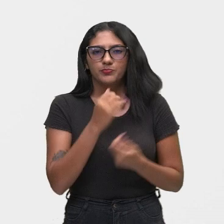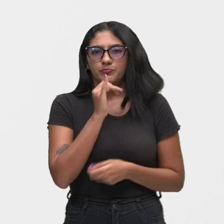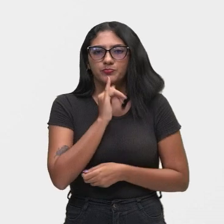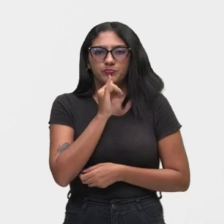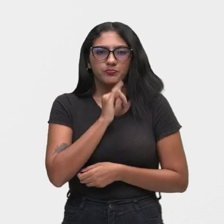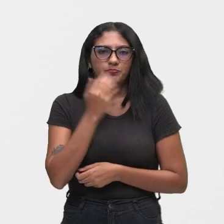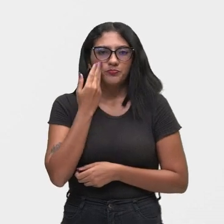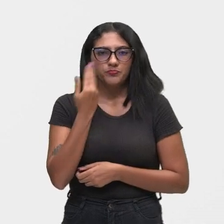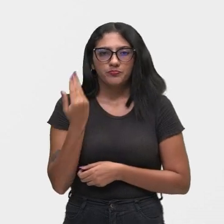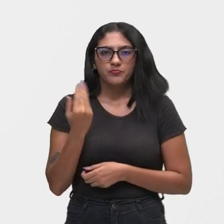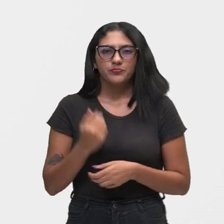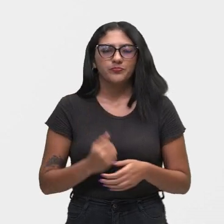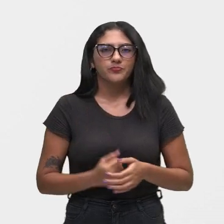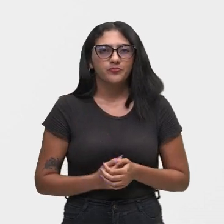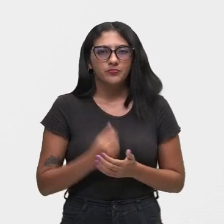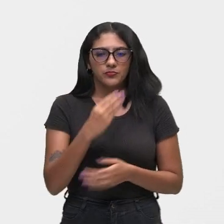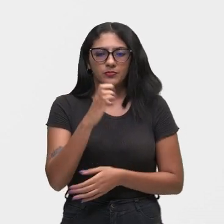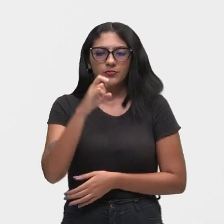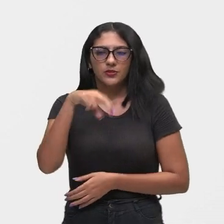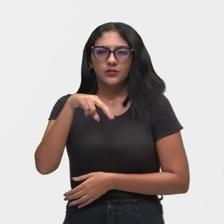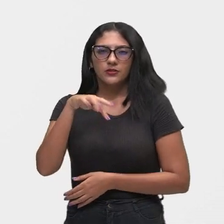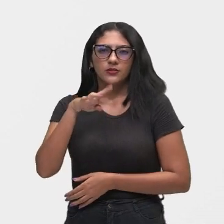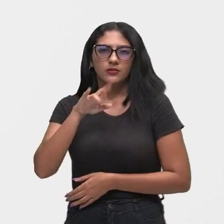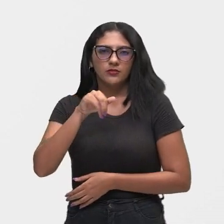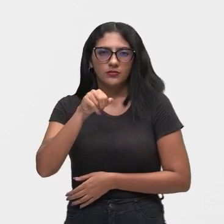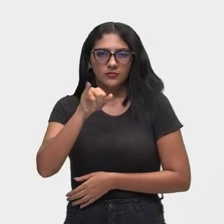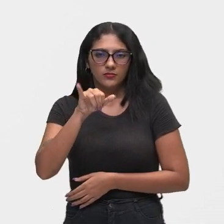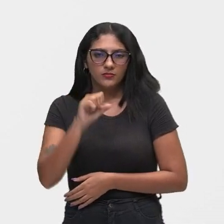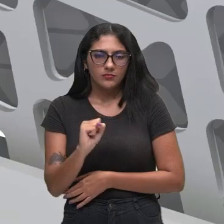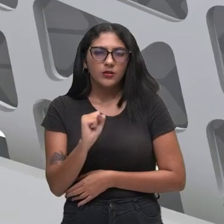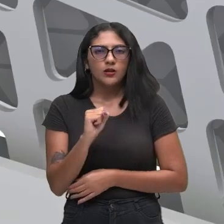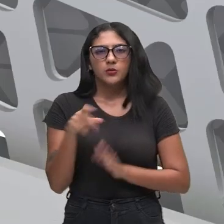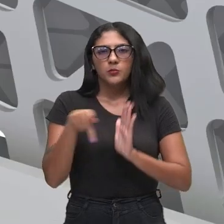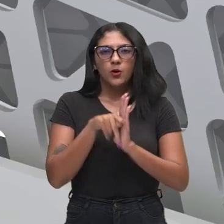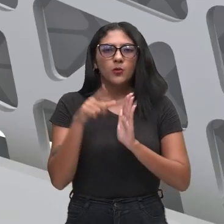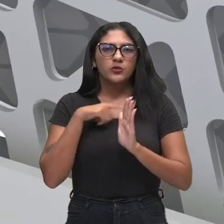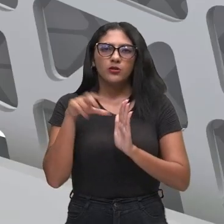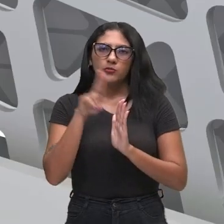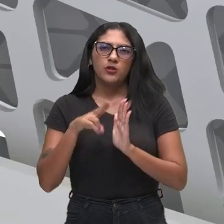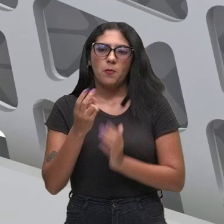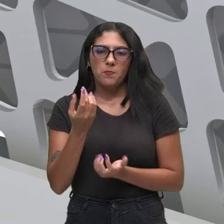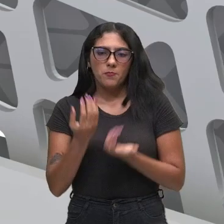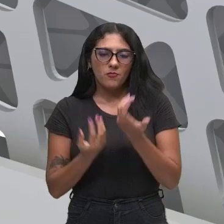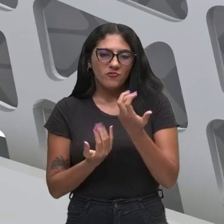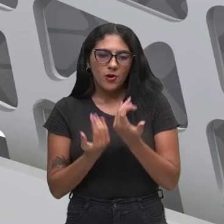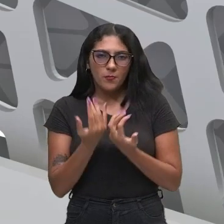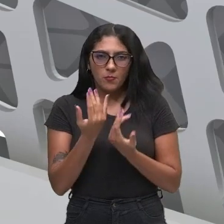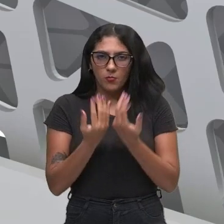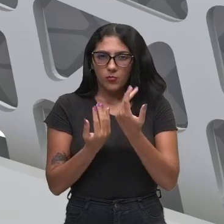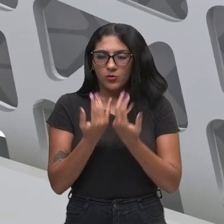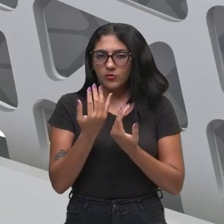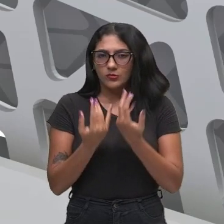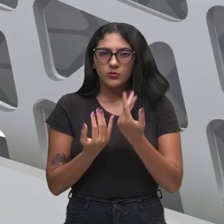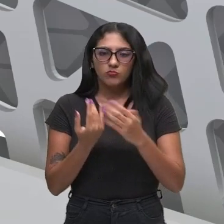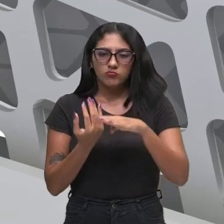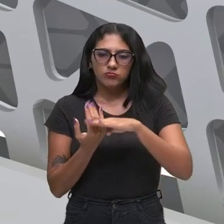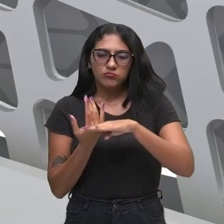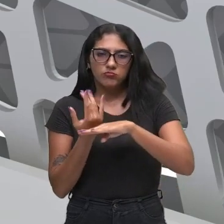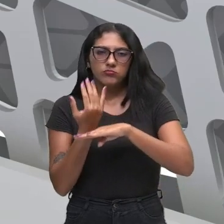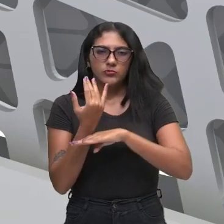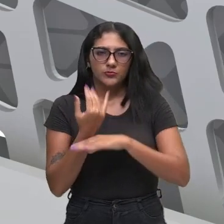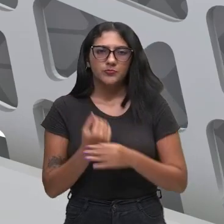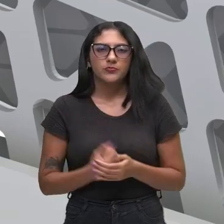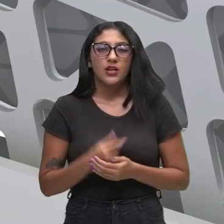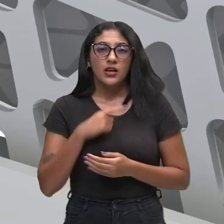as centrais a vapor, né? Em que estavam ali participando desse processo, do mesmo tipo que